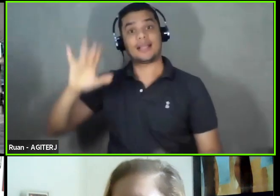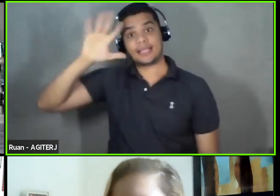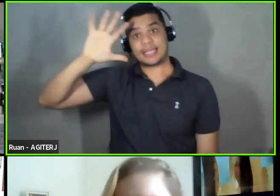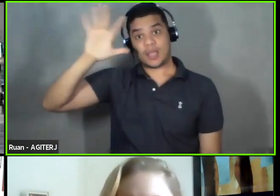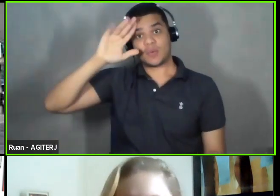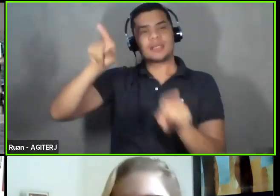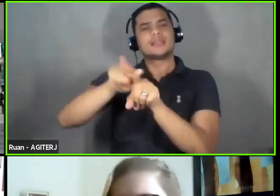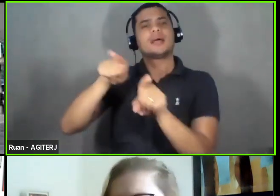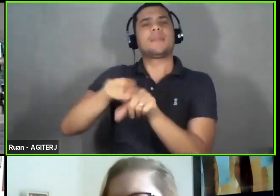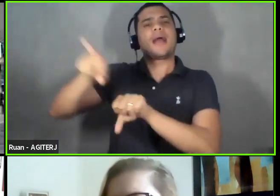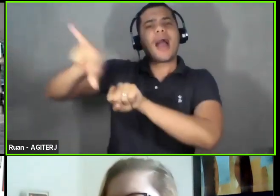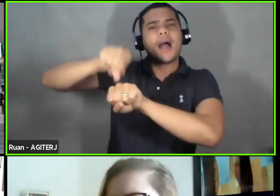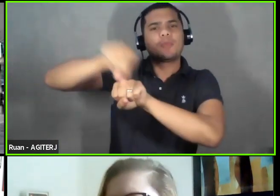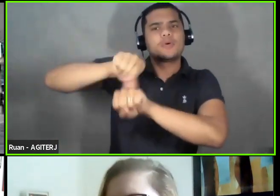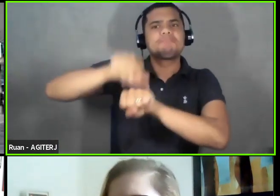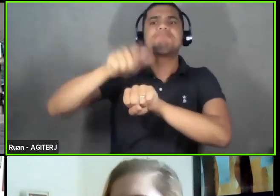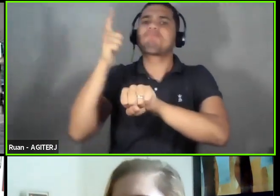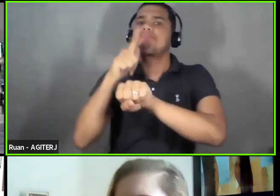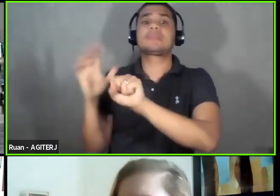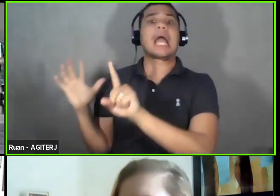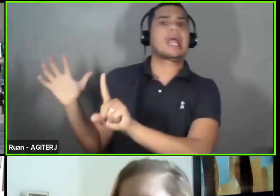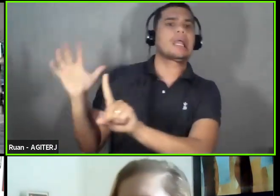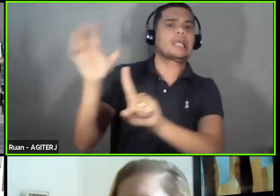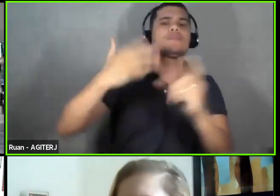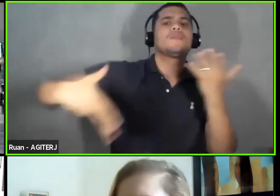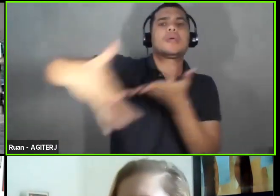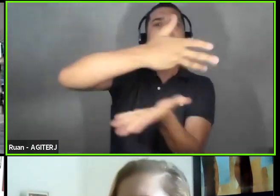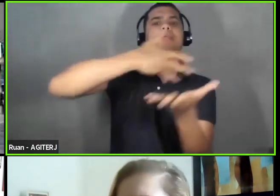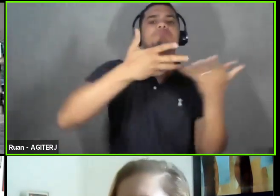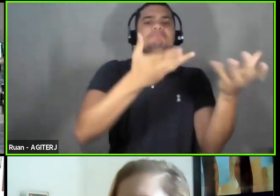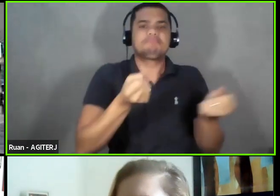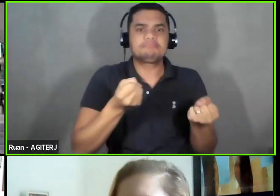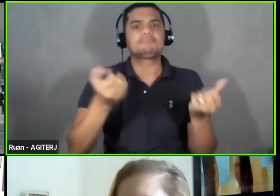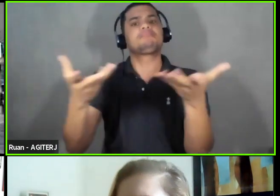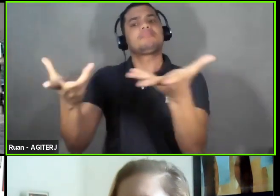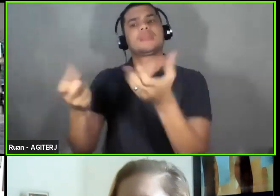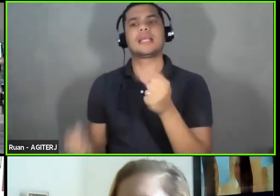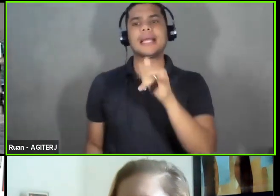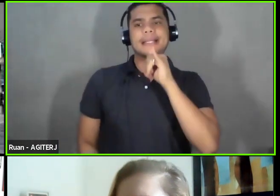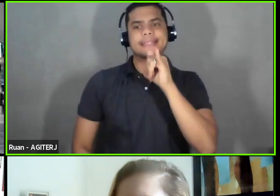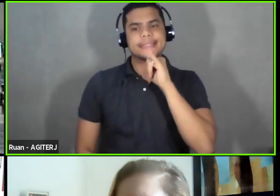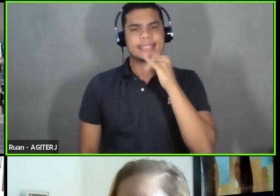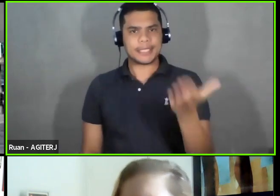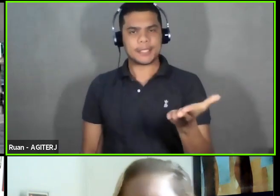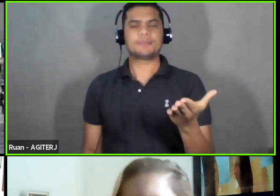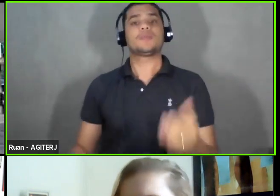abordagens influentes e que vêm sendo adotadas, por exemplo,